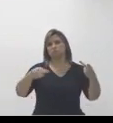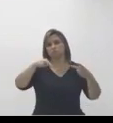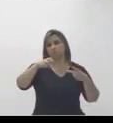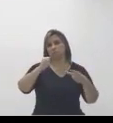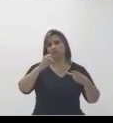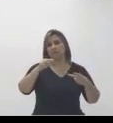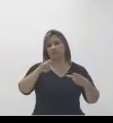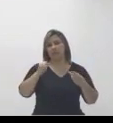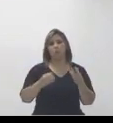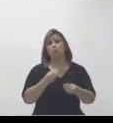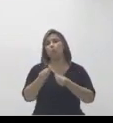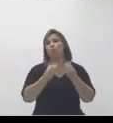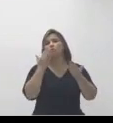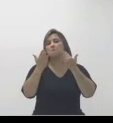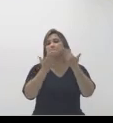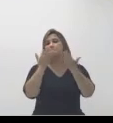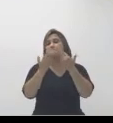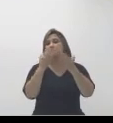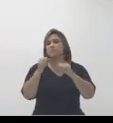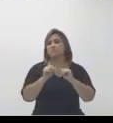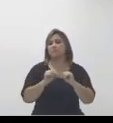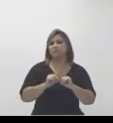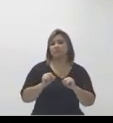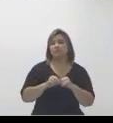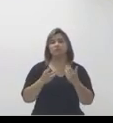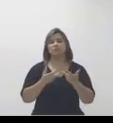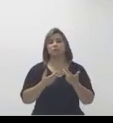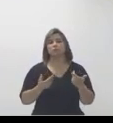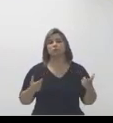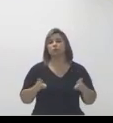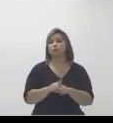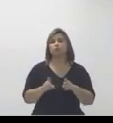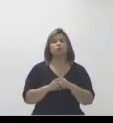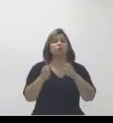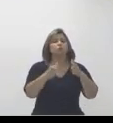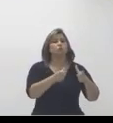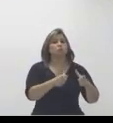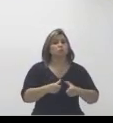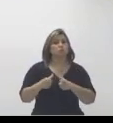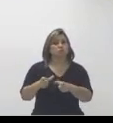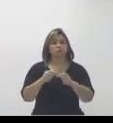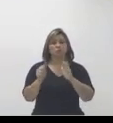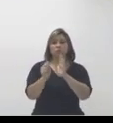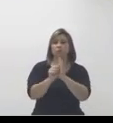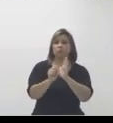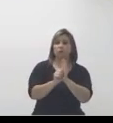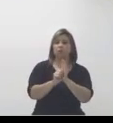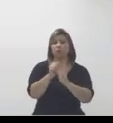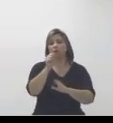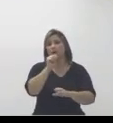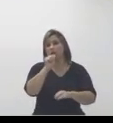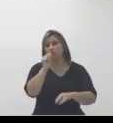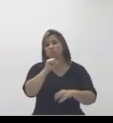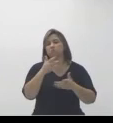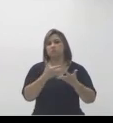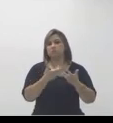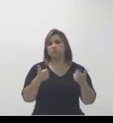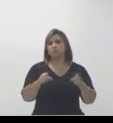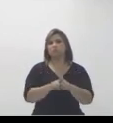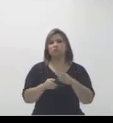psicólogo deve atuar junto à nos espaços de álcool e drogas nos espaços